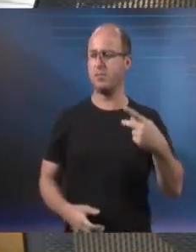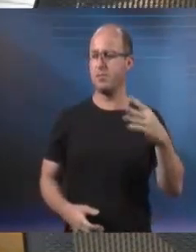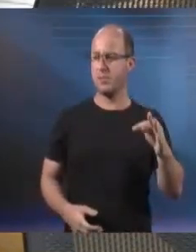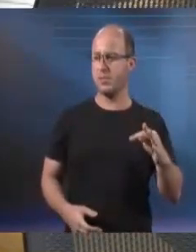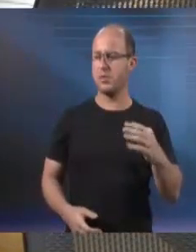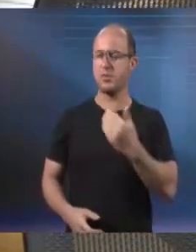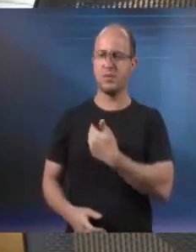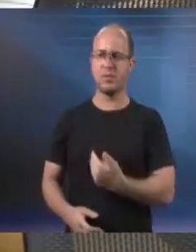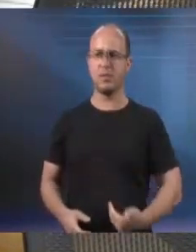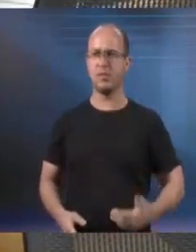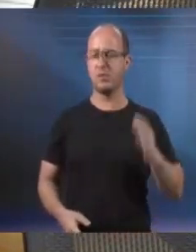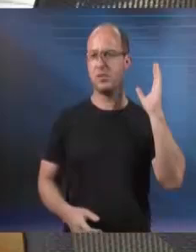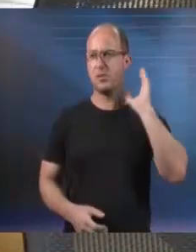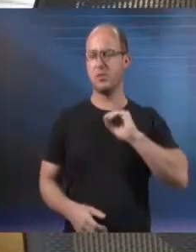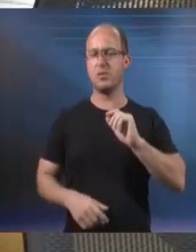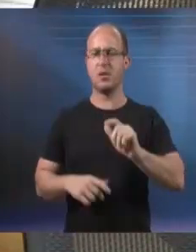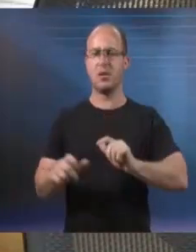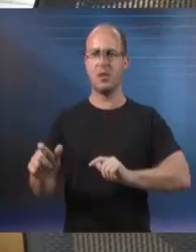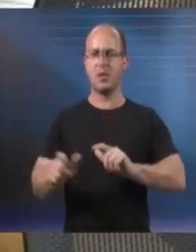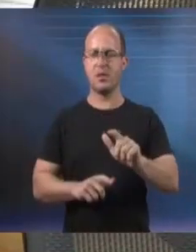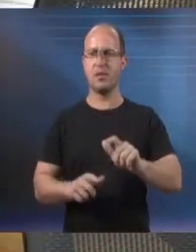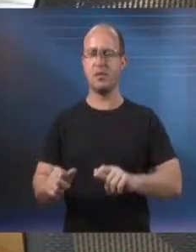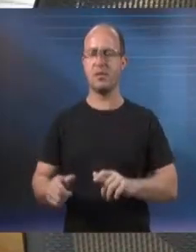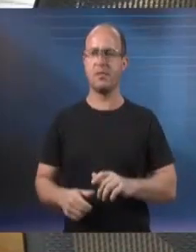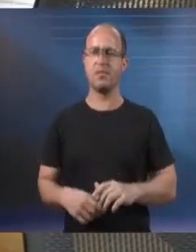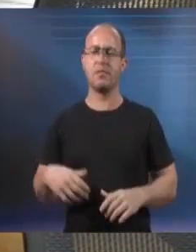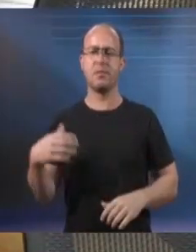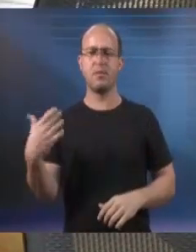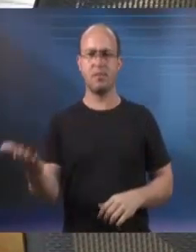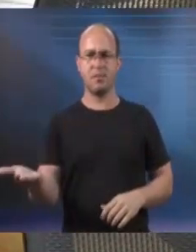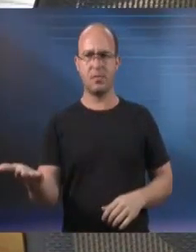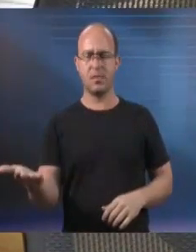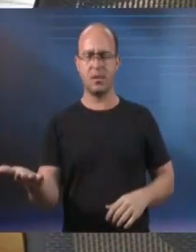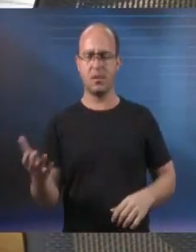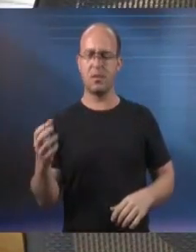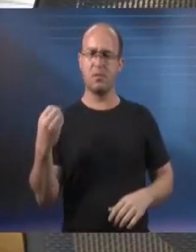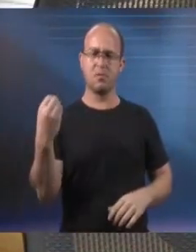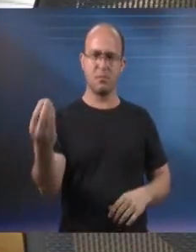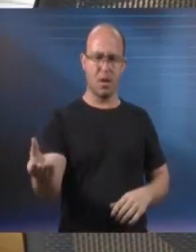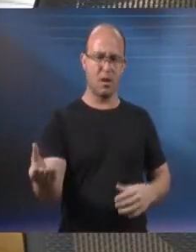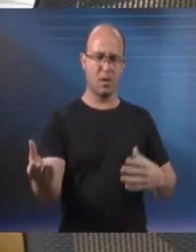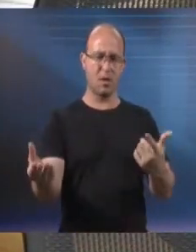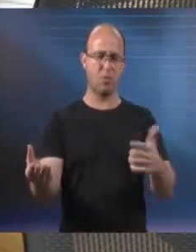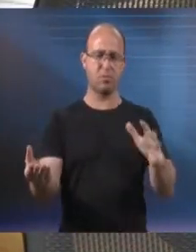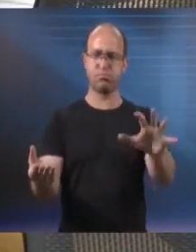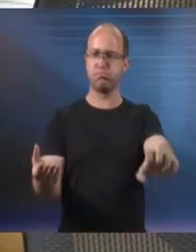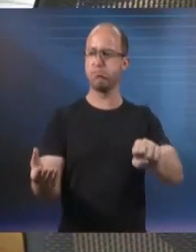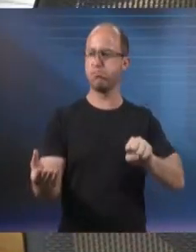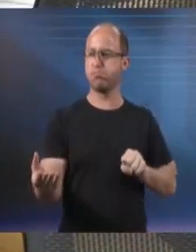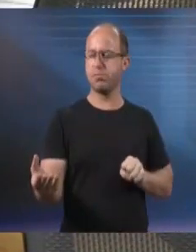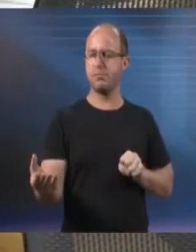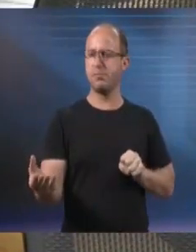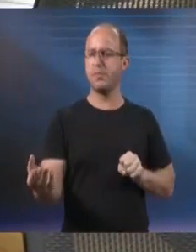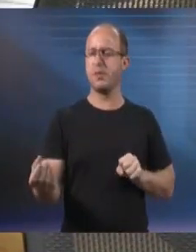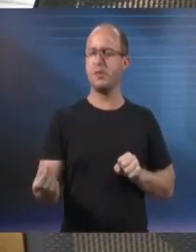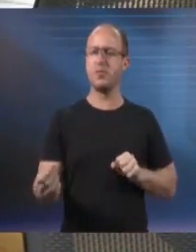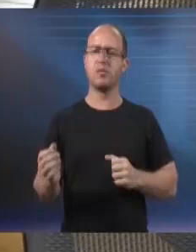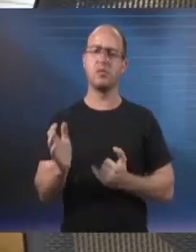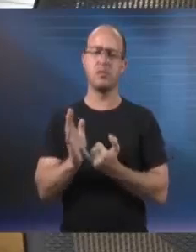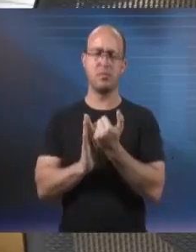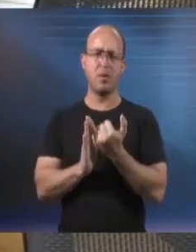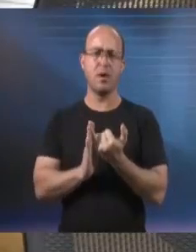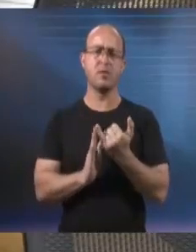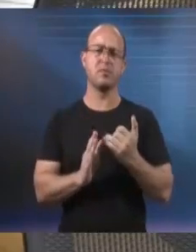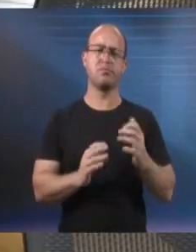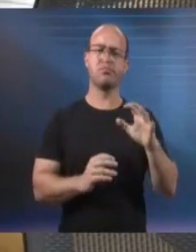o governo de Fátima trabalha. Dá com uma mão, tira com a outra. Tira quando aumenta imposto, tira